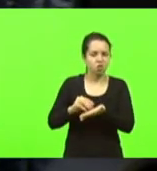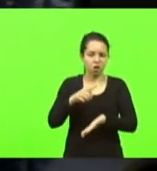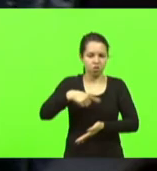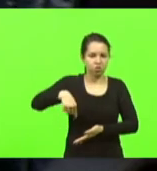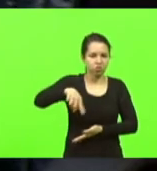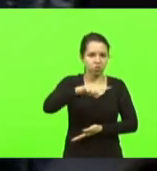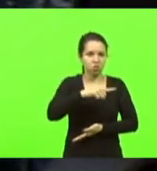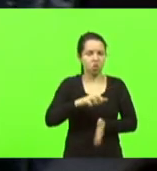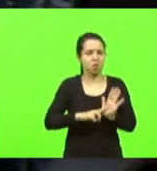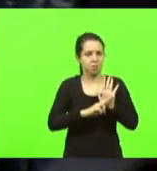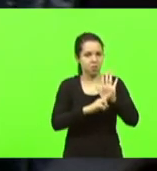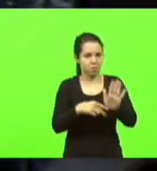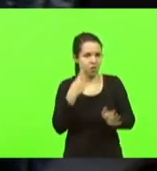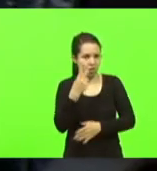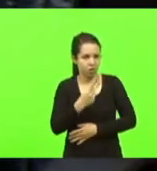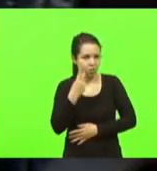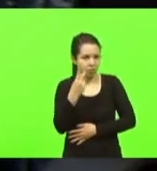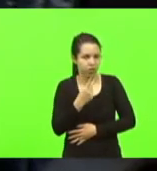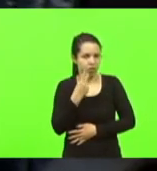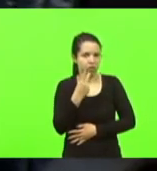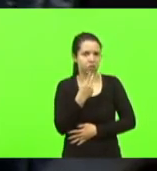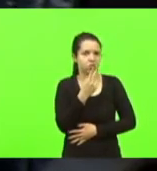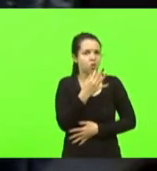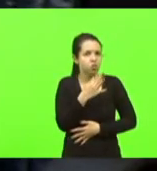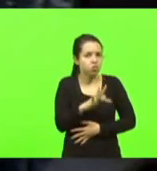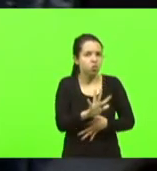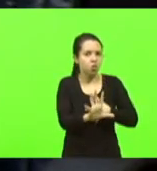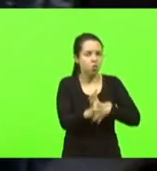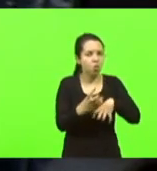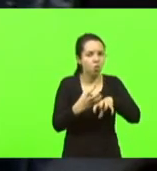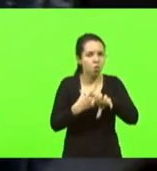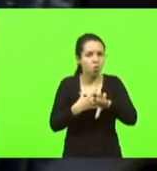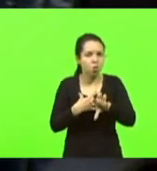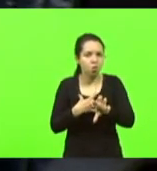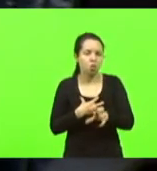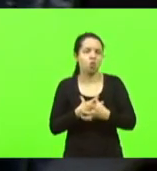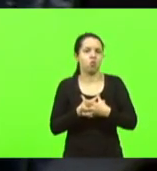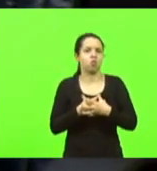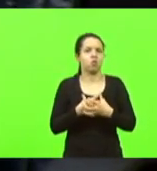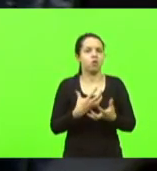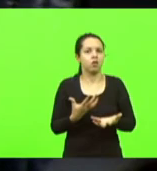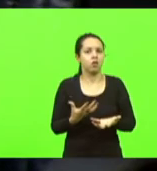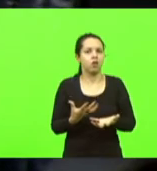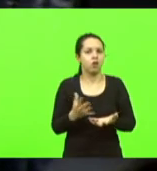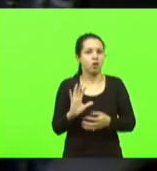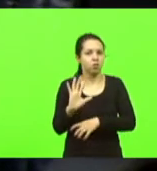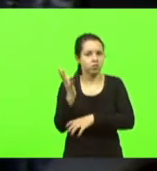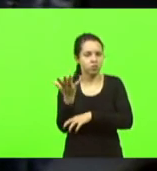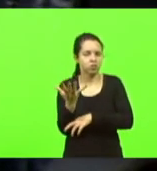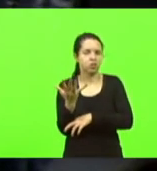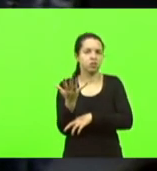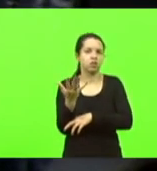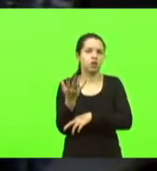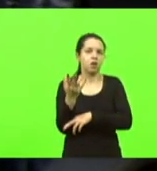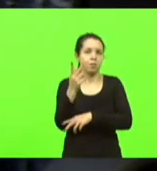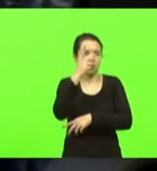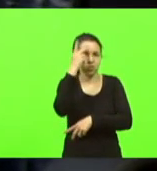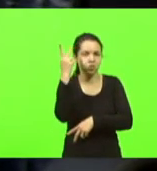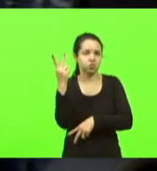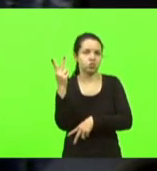Parlamento a dor que é sentir uma situação de uma viúva por exemplo